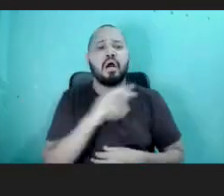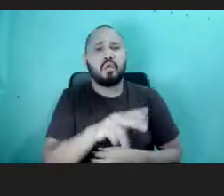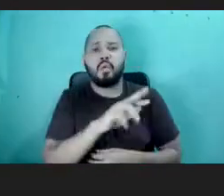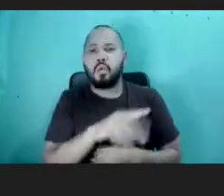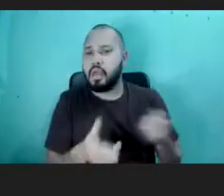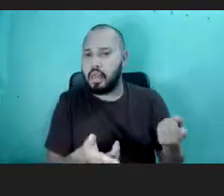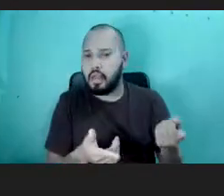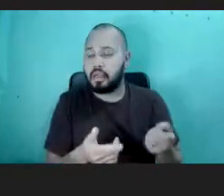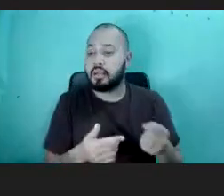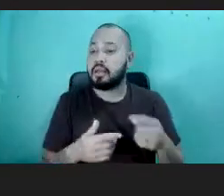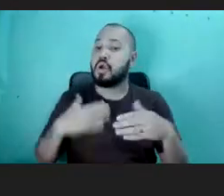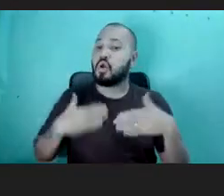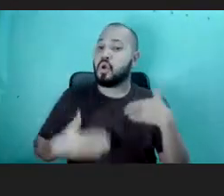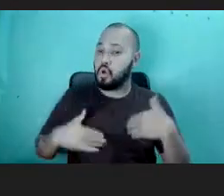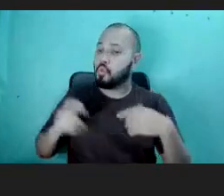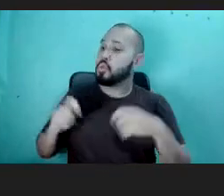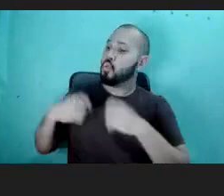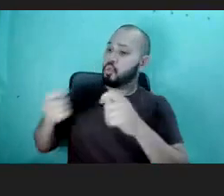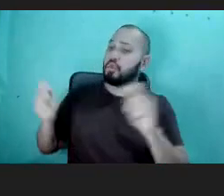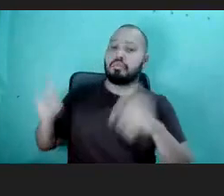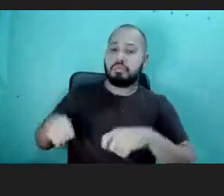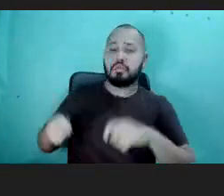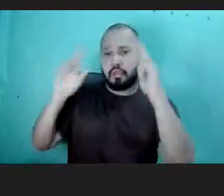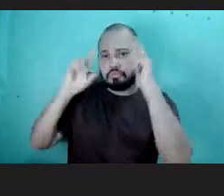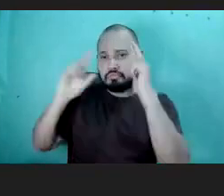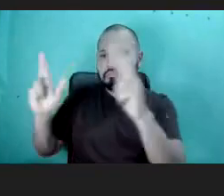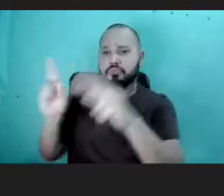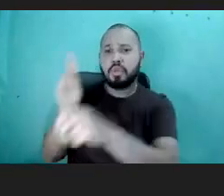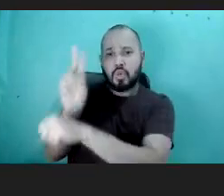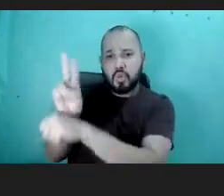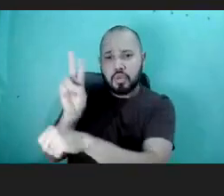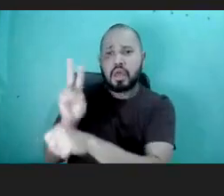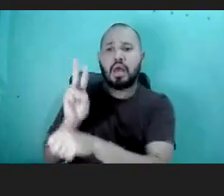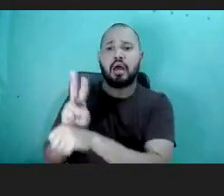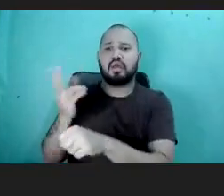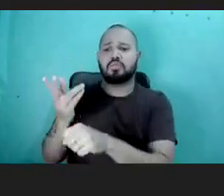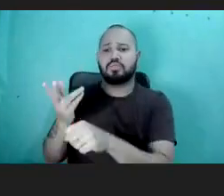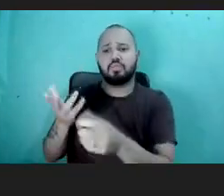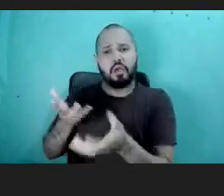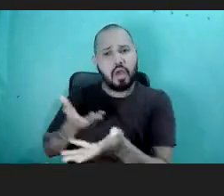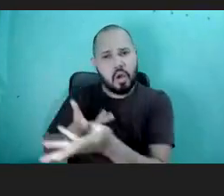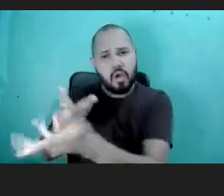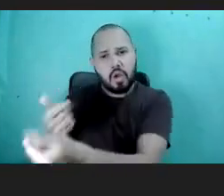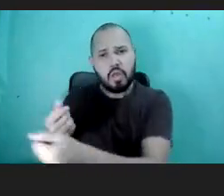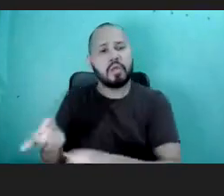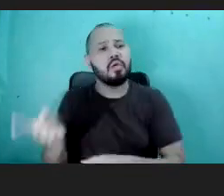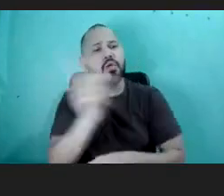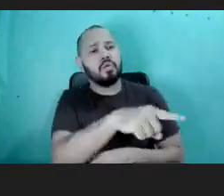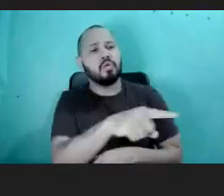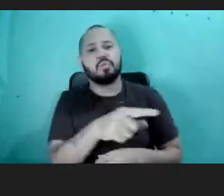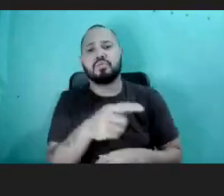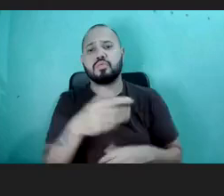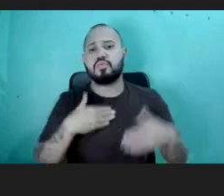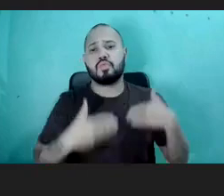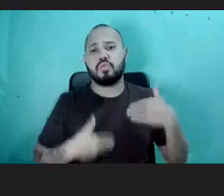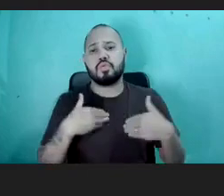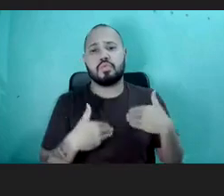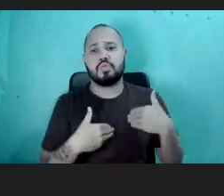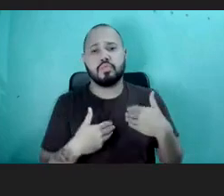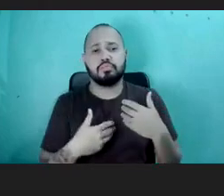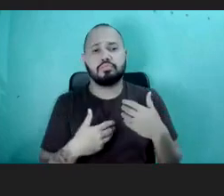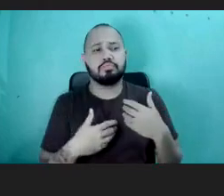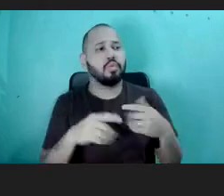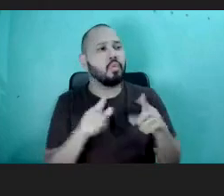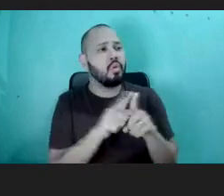corpo merece ser acolhido, respeitado, cuidado e qual corpo é colocado